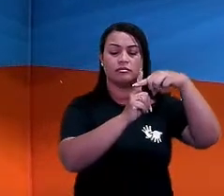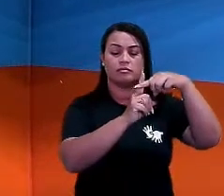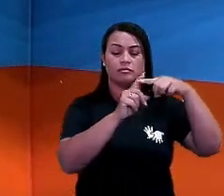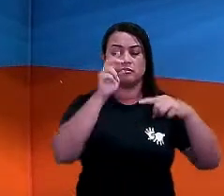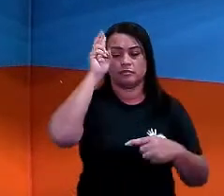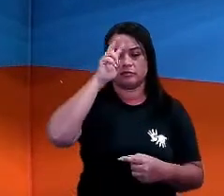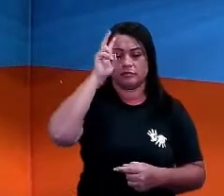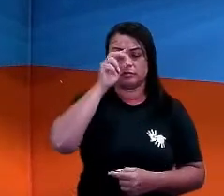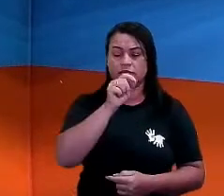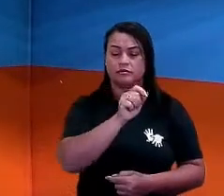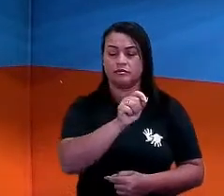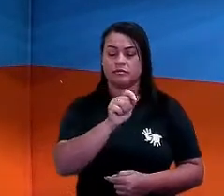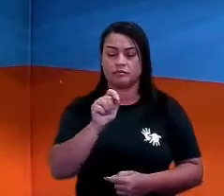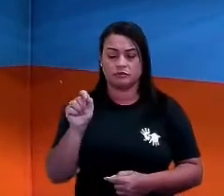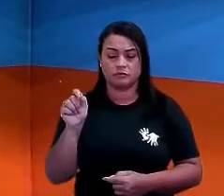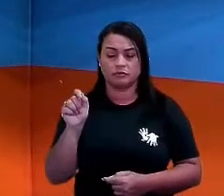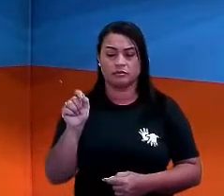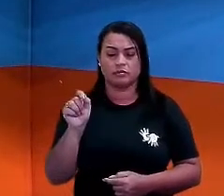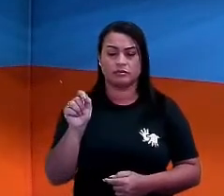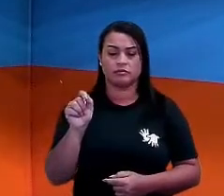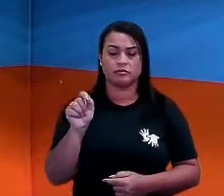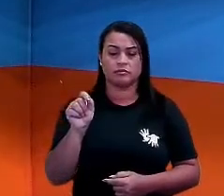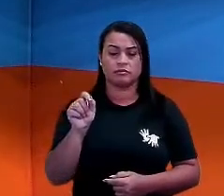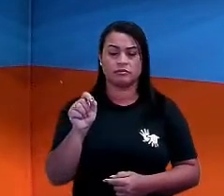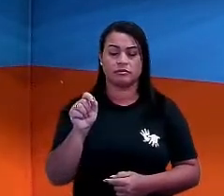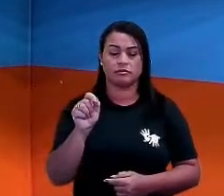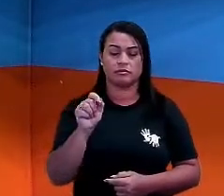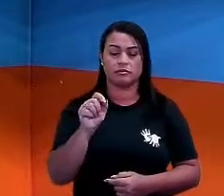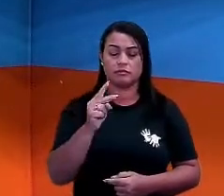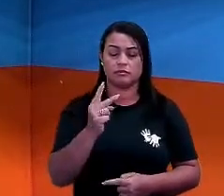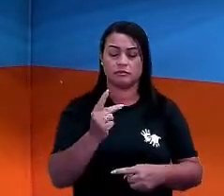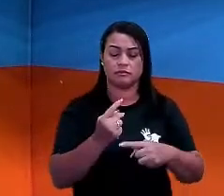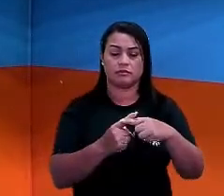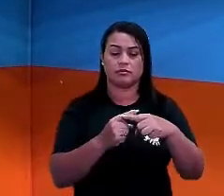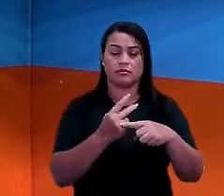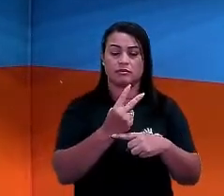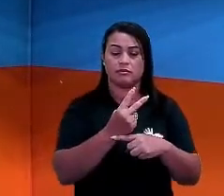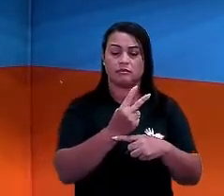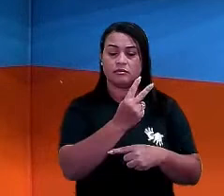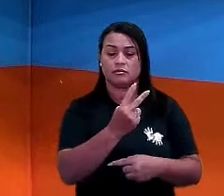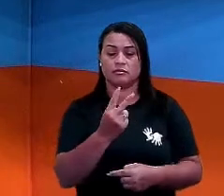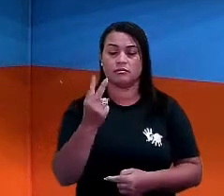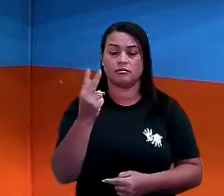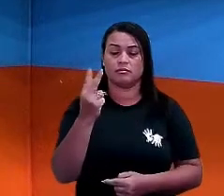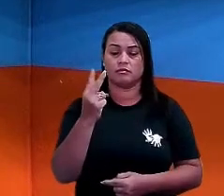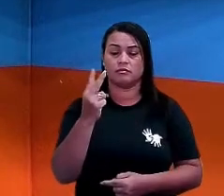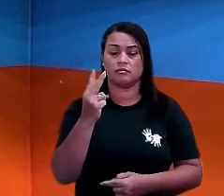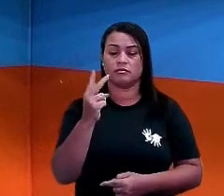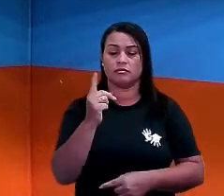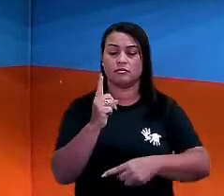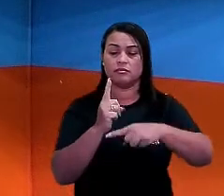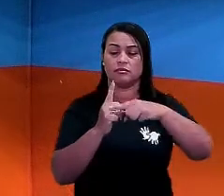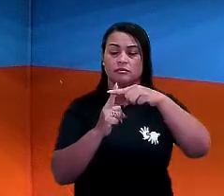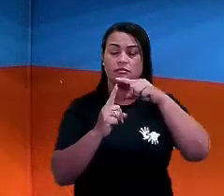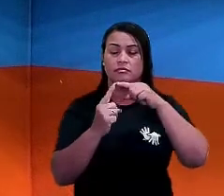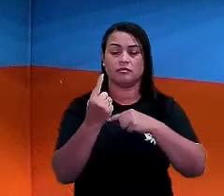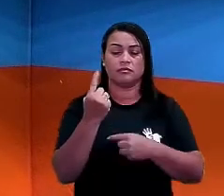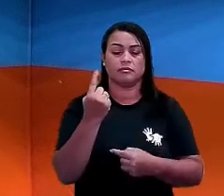lembrar. Puxei o tracinho. 2 vezes 2. Agora eu